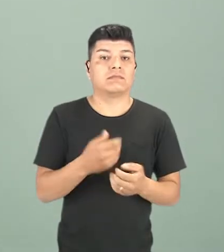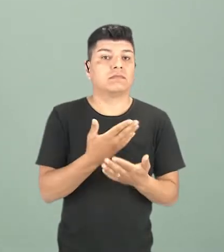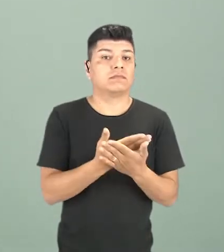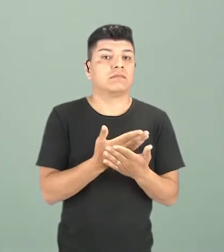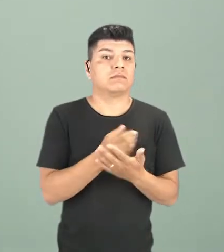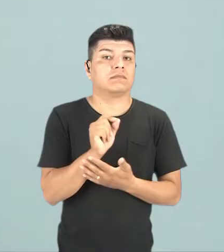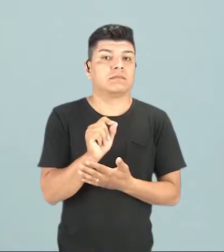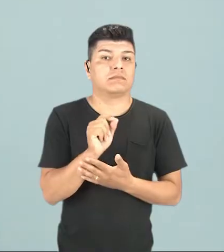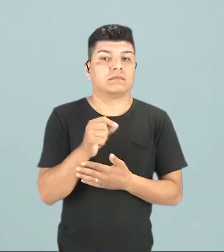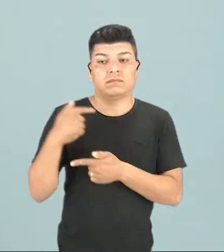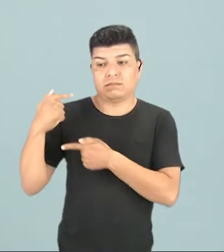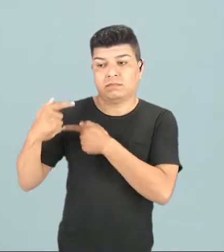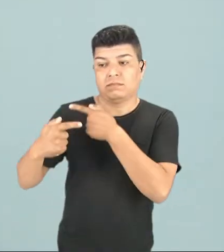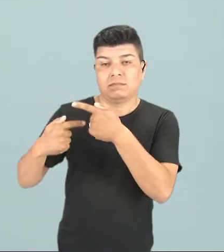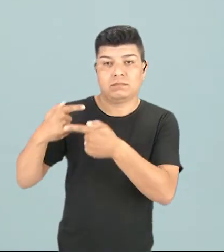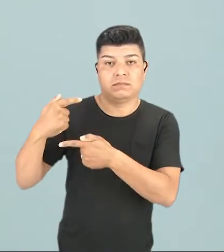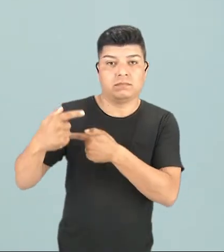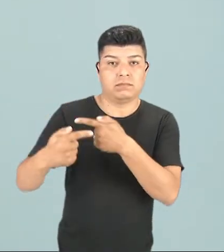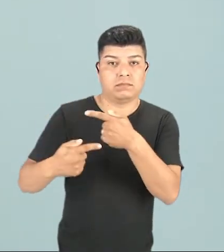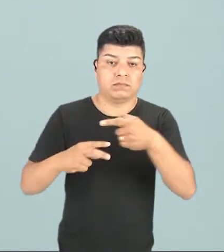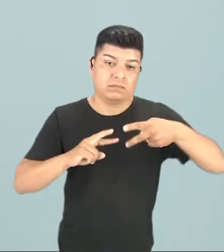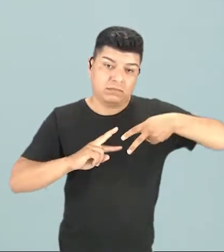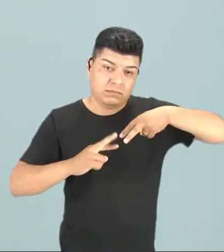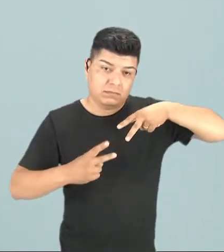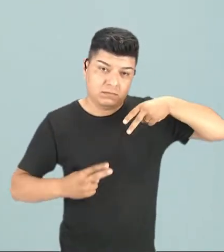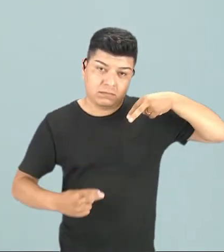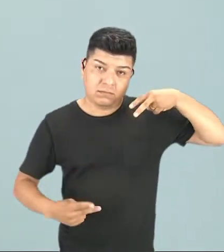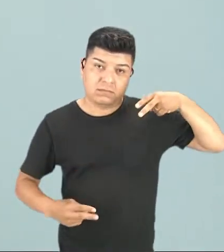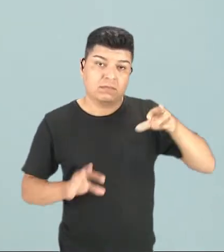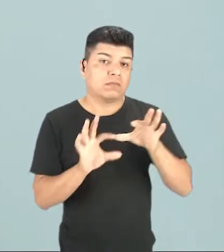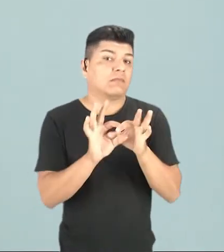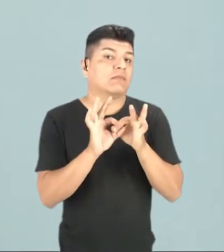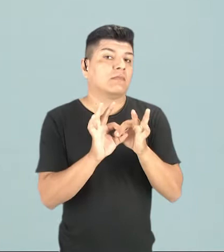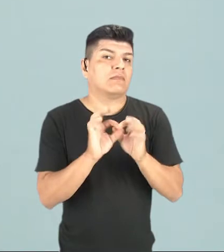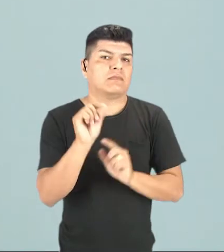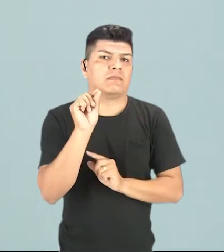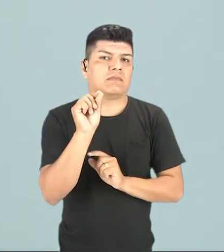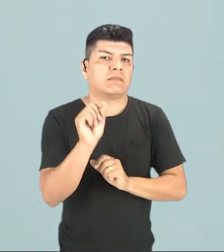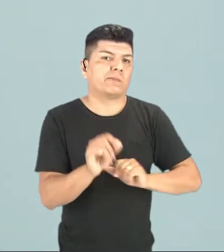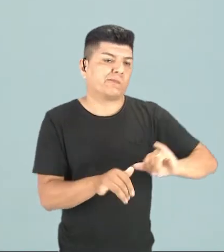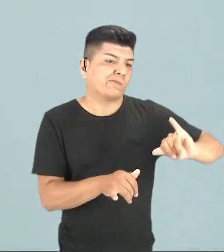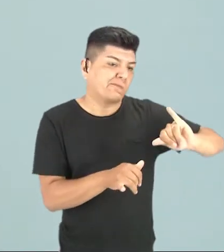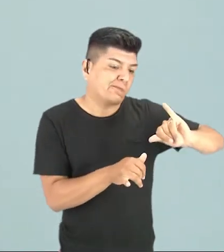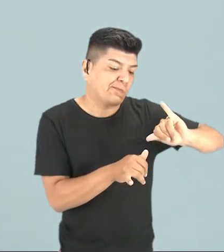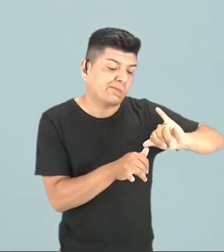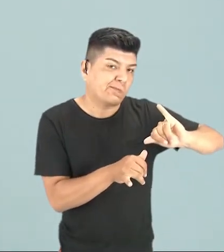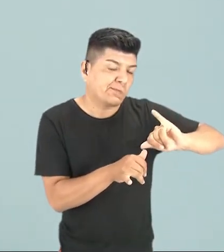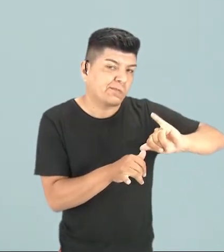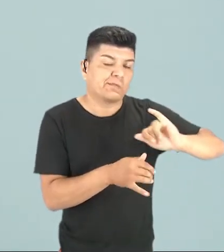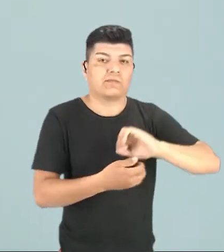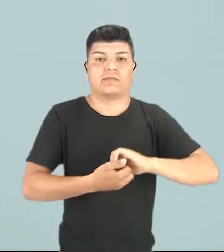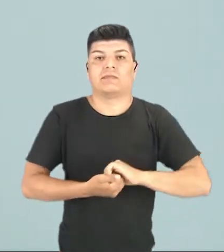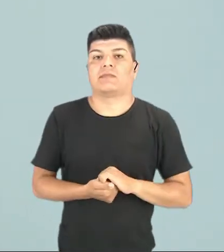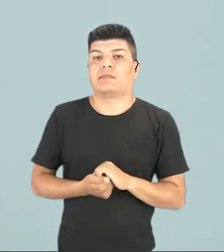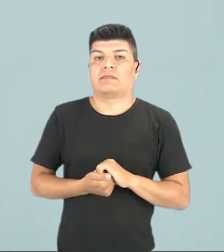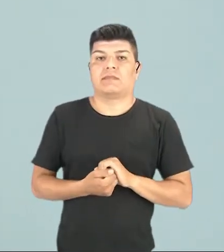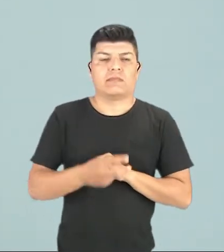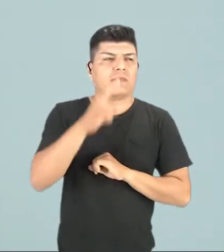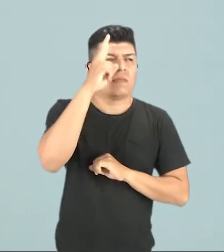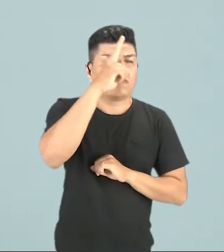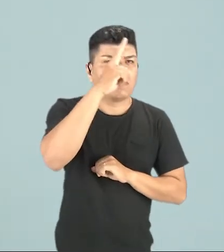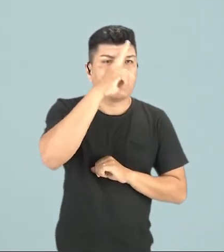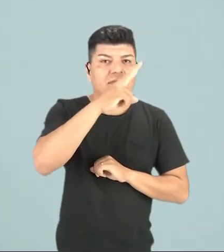genéticas, que são associadas ao sexo. Lembrando que quando a gente tem um processo lá de divisão, lembre-se